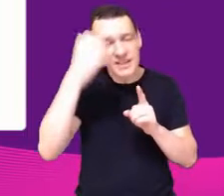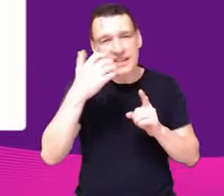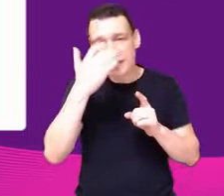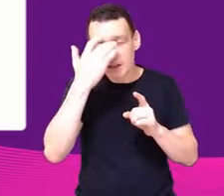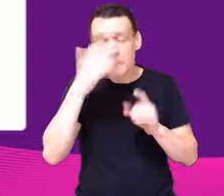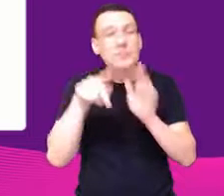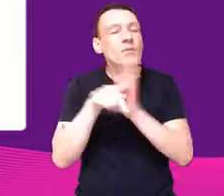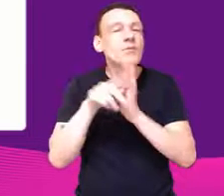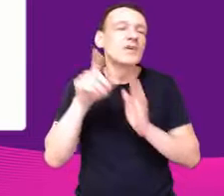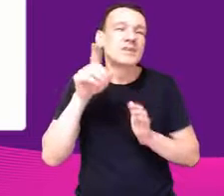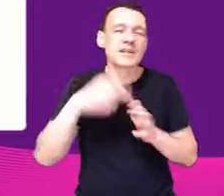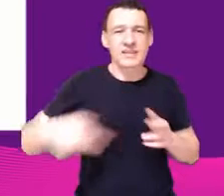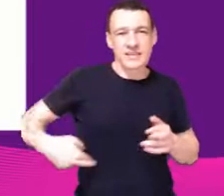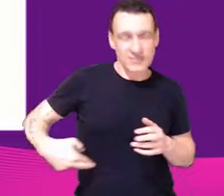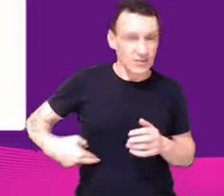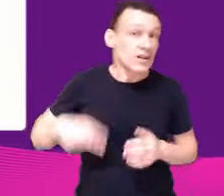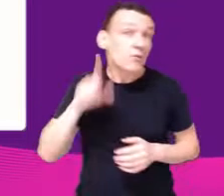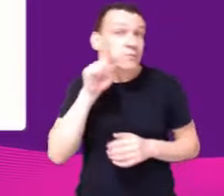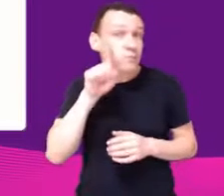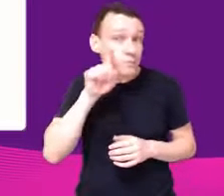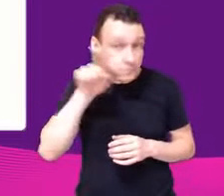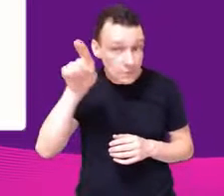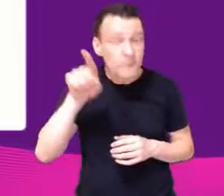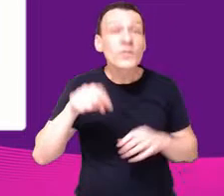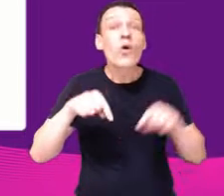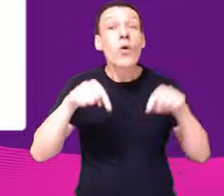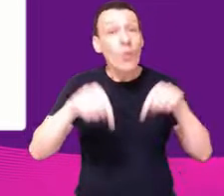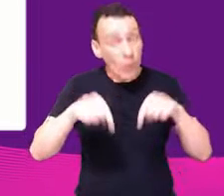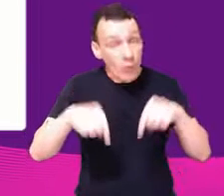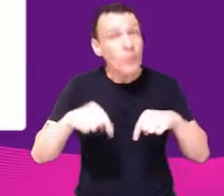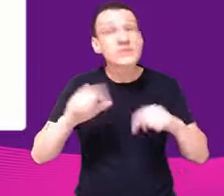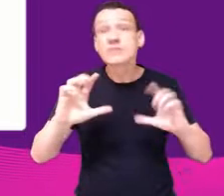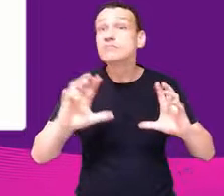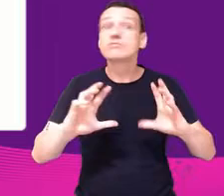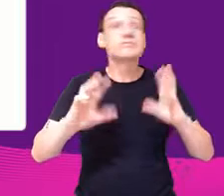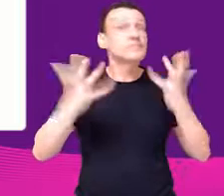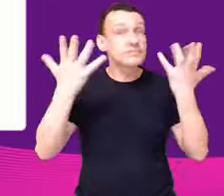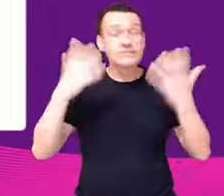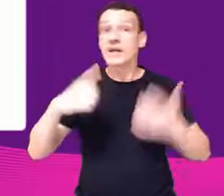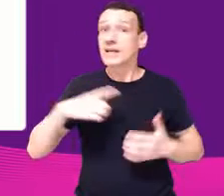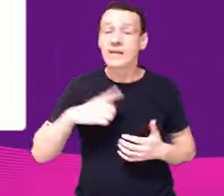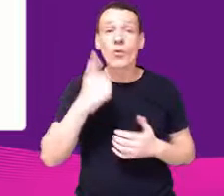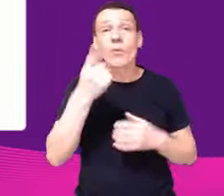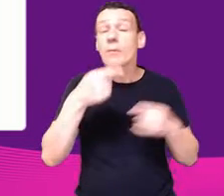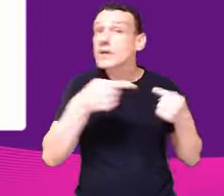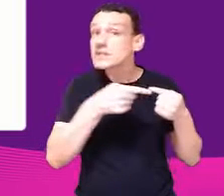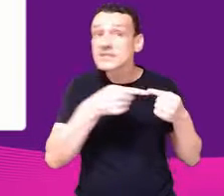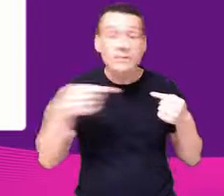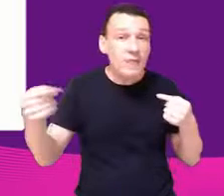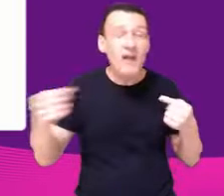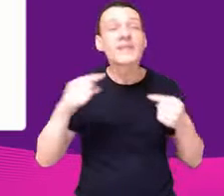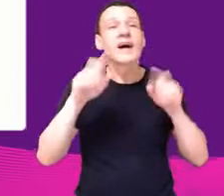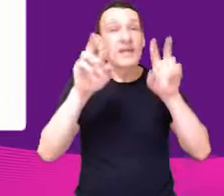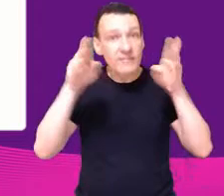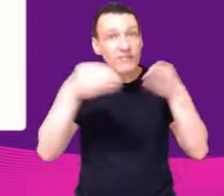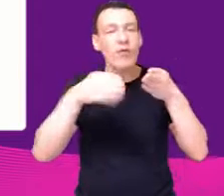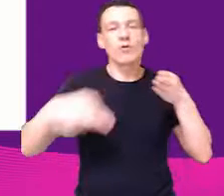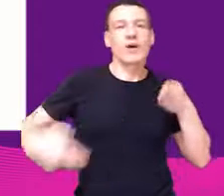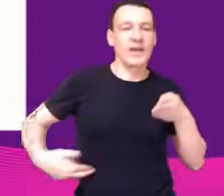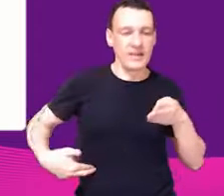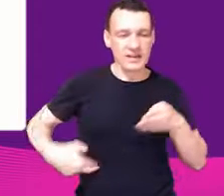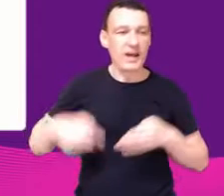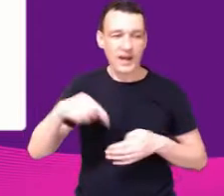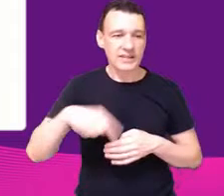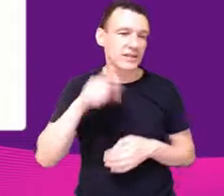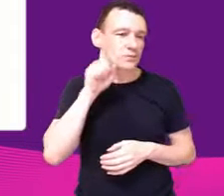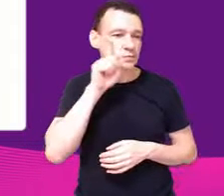Nefrologia, que, aliás, está promovendo hoje, né, o seu grande evento, a Semana Renal aqui nos Estados Unidos, a Sociedade